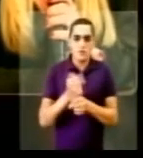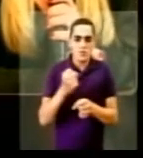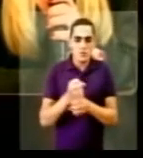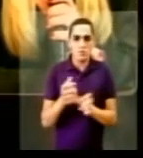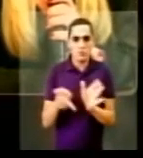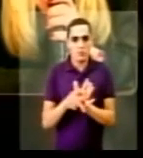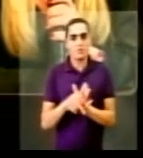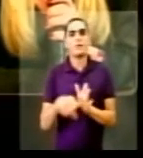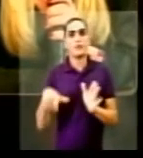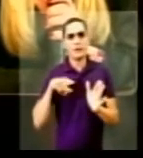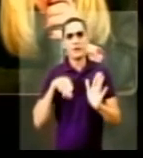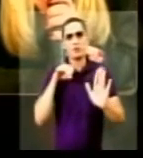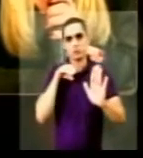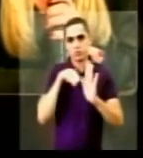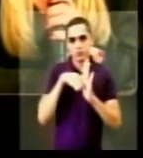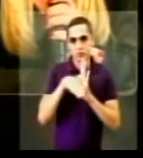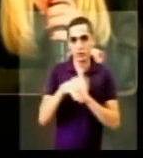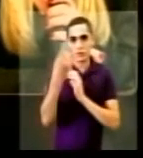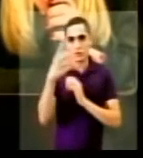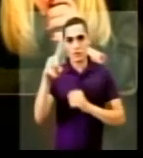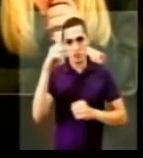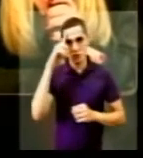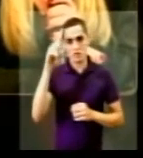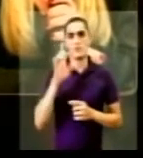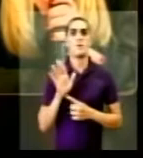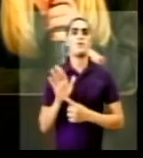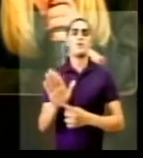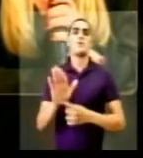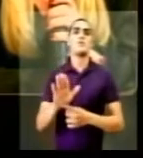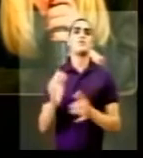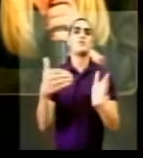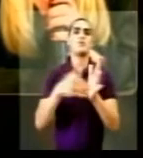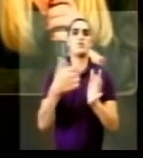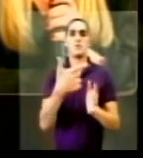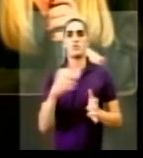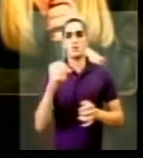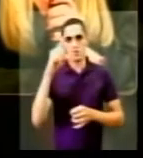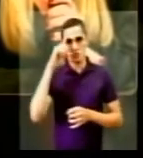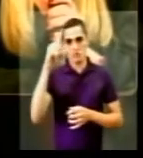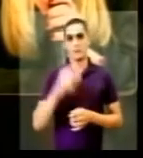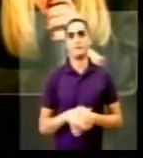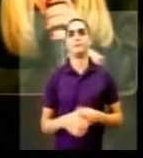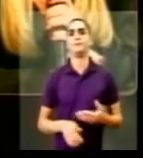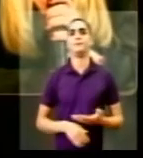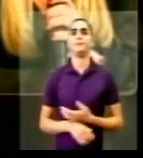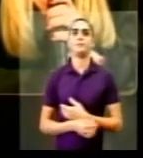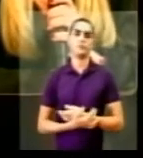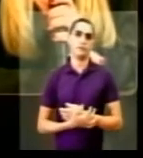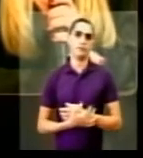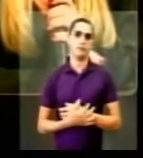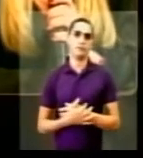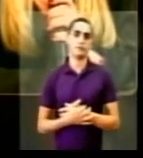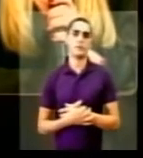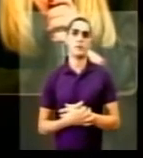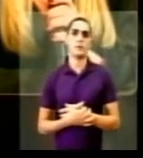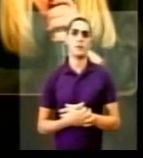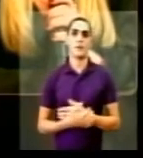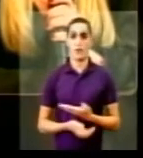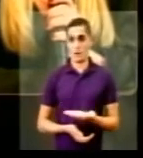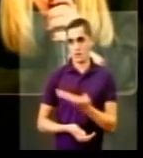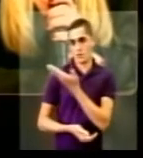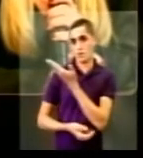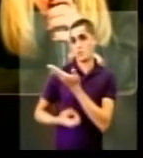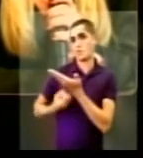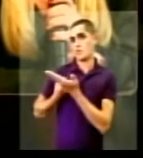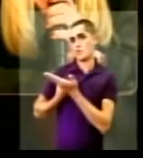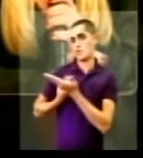redução de casos nesses últimos dias, né, nesses últimos 20 dias. Próximo. Em relação aos óbitos,